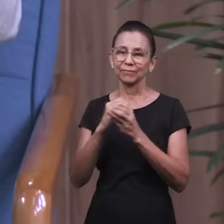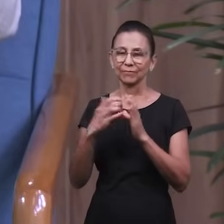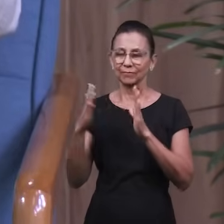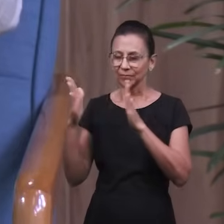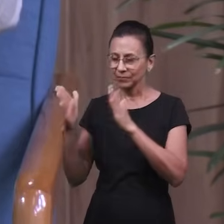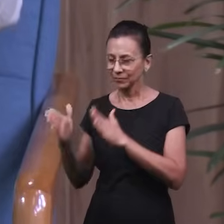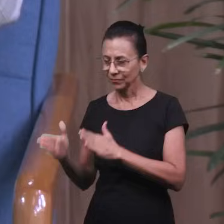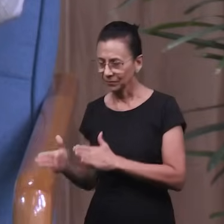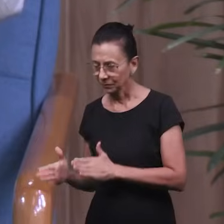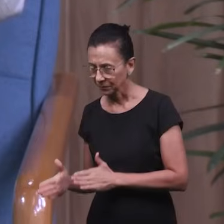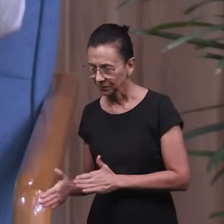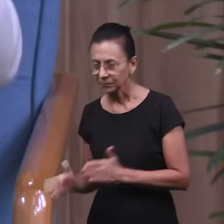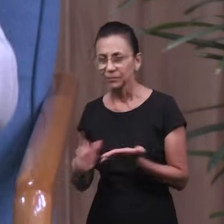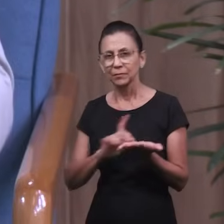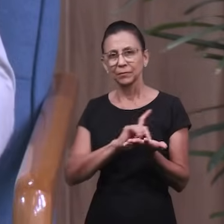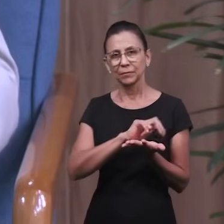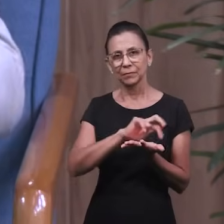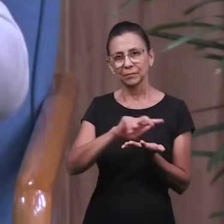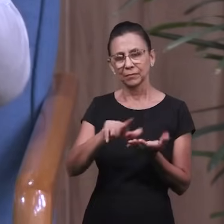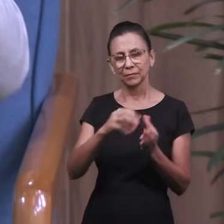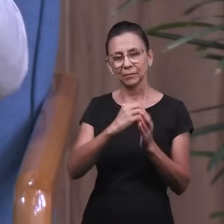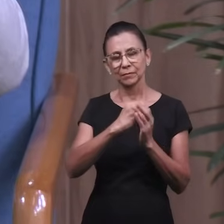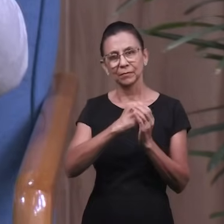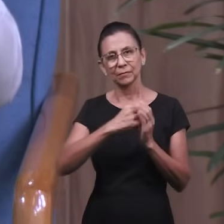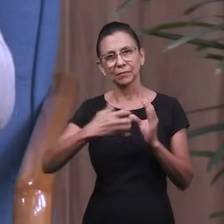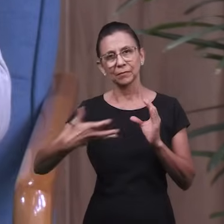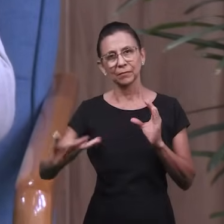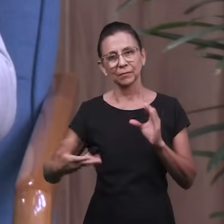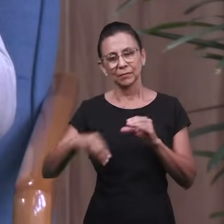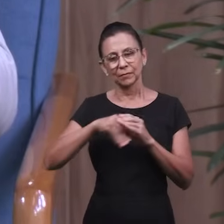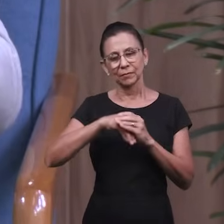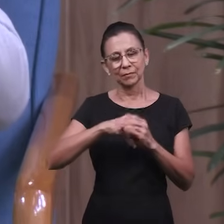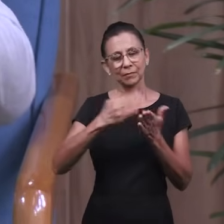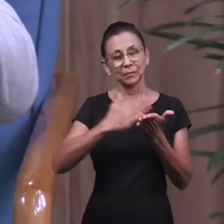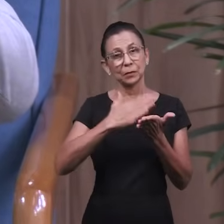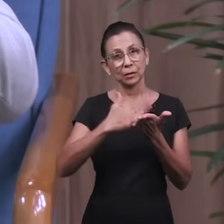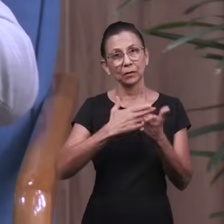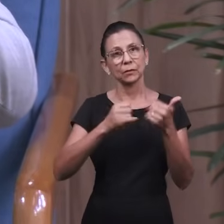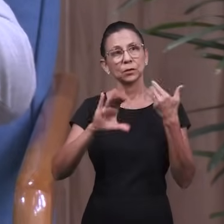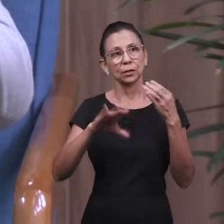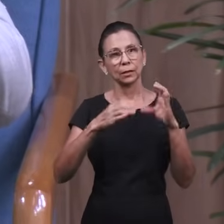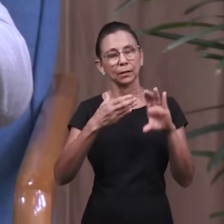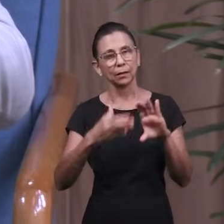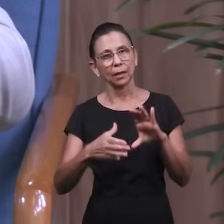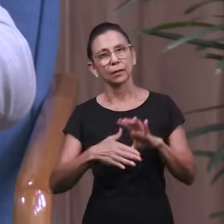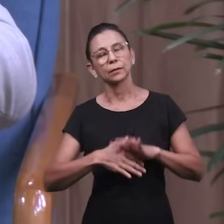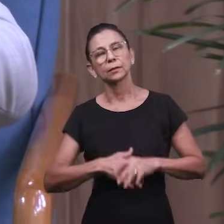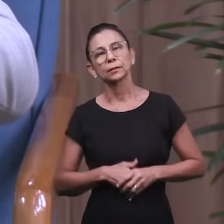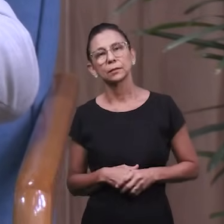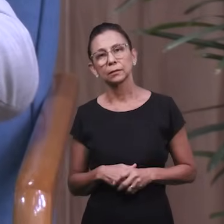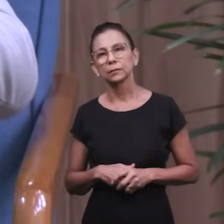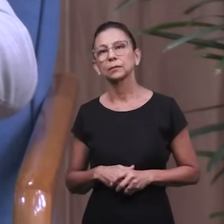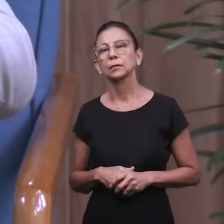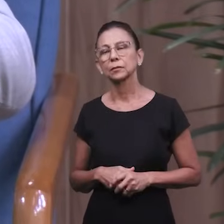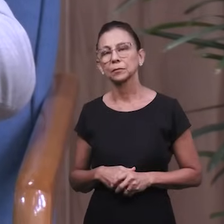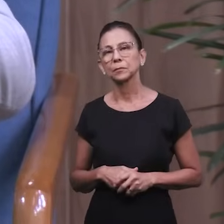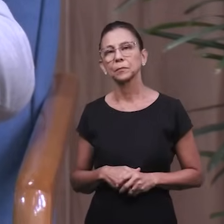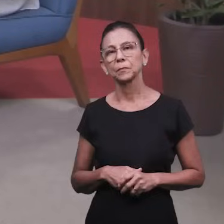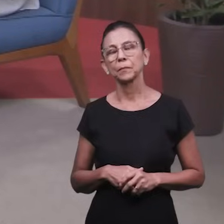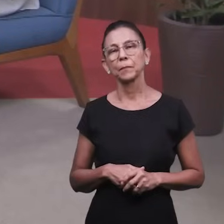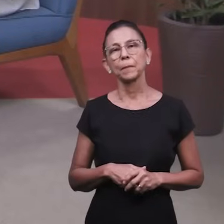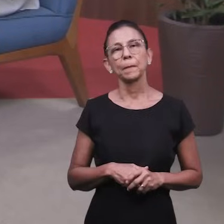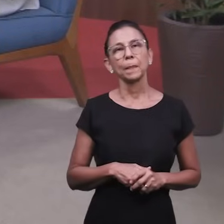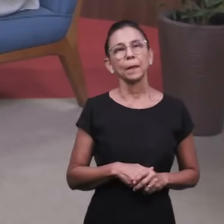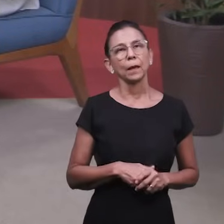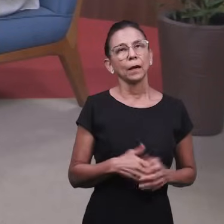fiel, ela tem diversas características registradas no livro de Cantares. Na medida em que o noivo... E são destacadas mesmo.